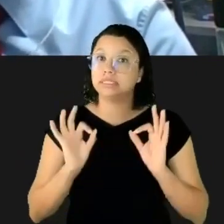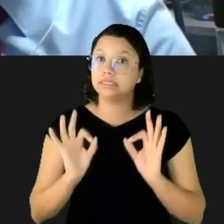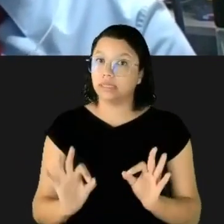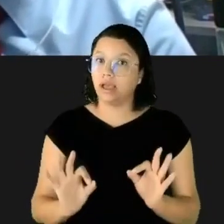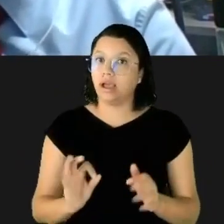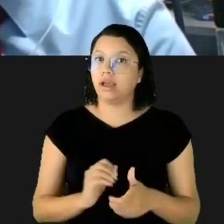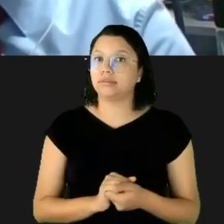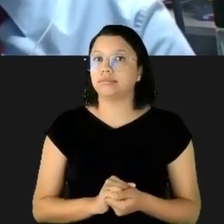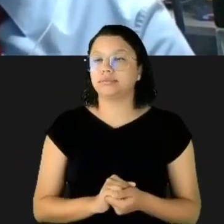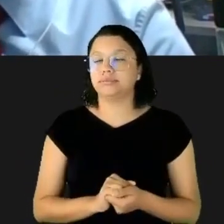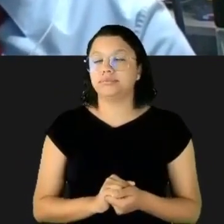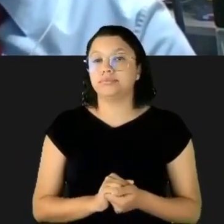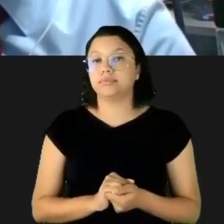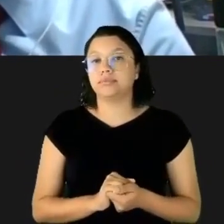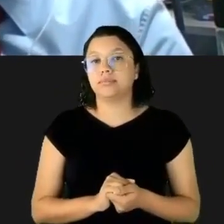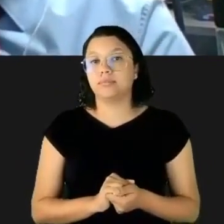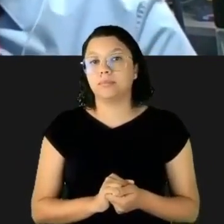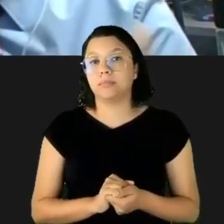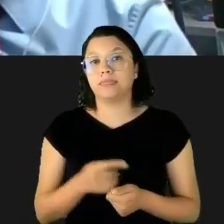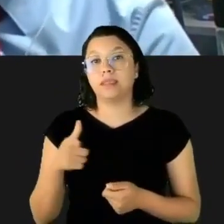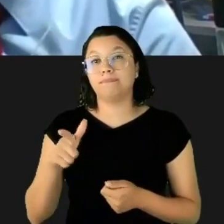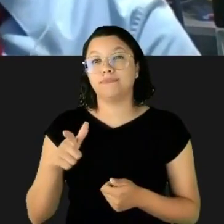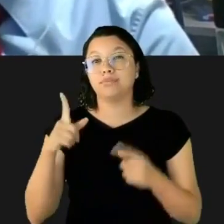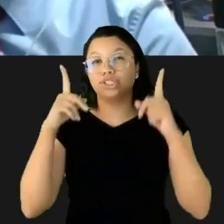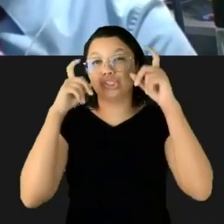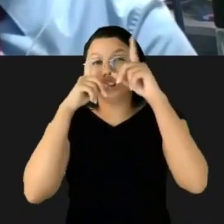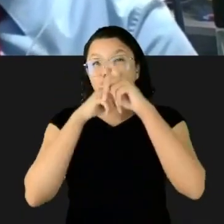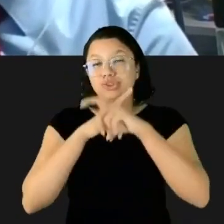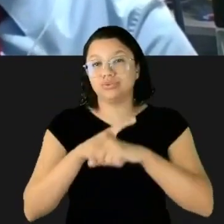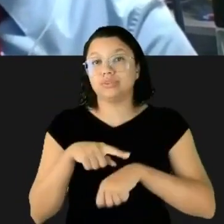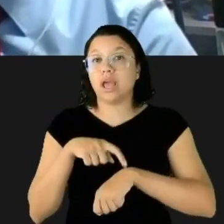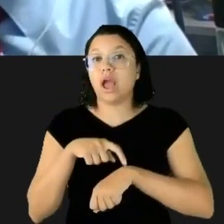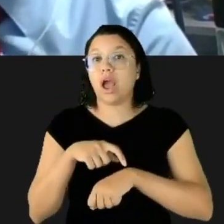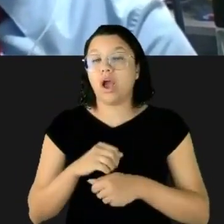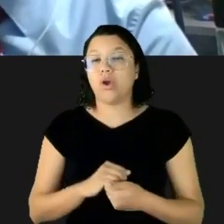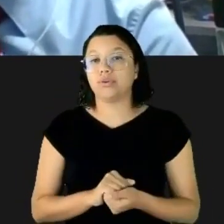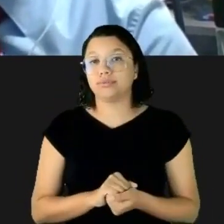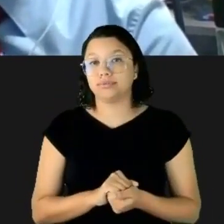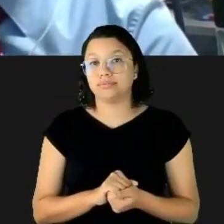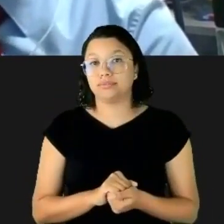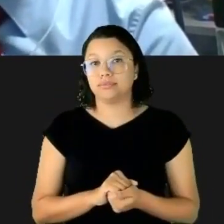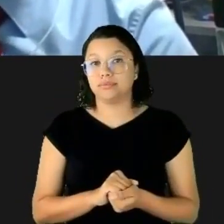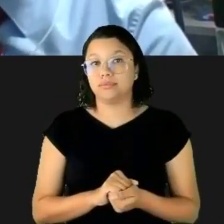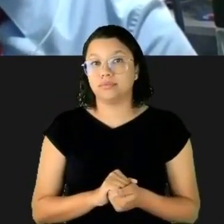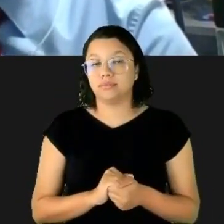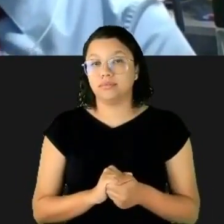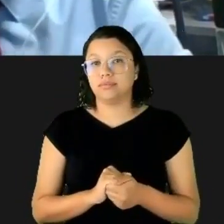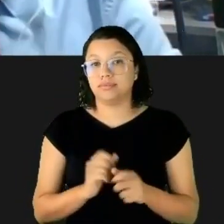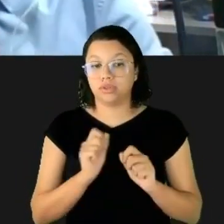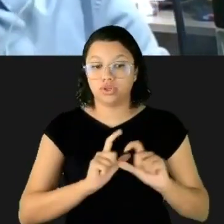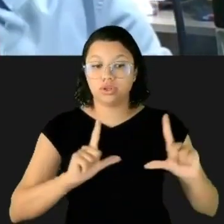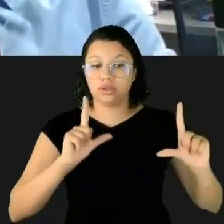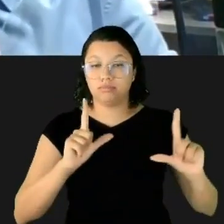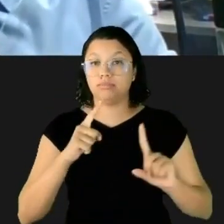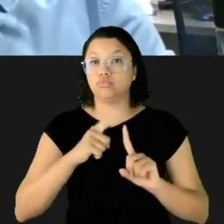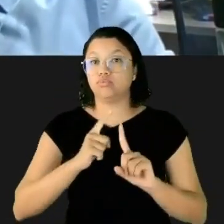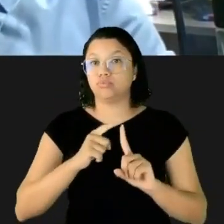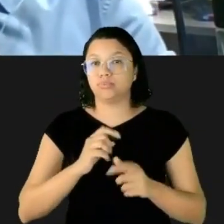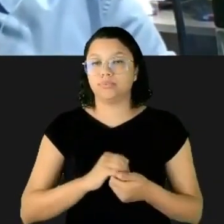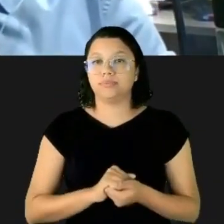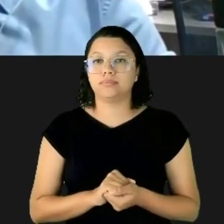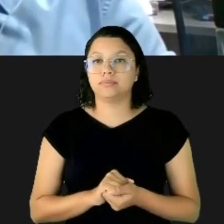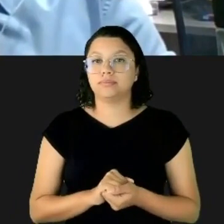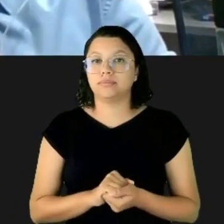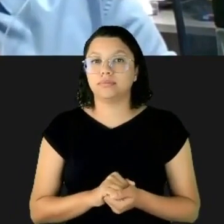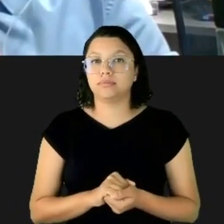de uma forma correta para não para não ter dificuldade na hora de de abrir o modelo